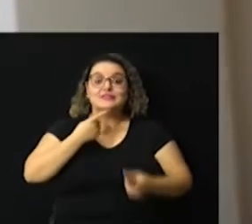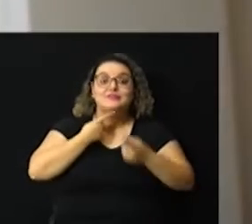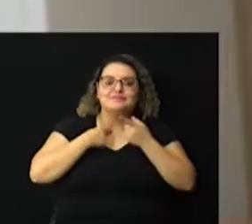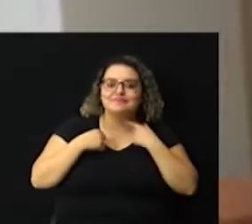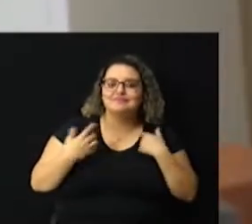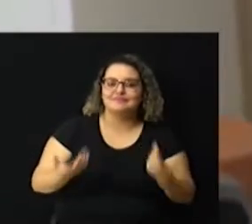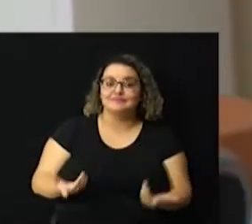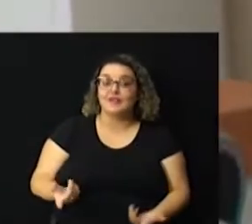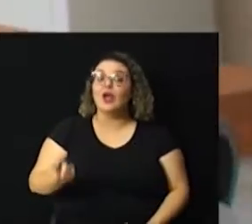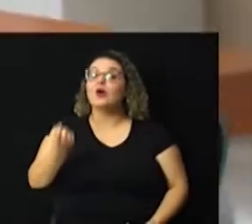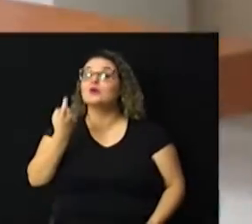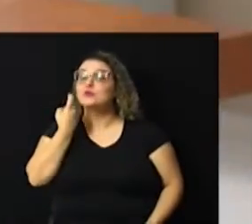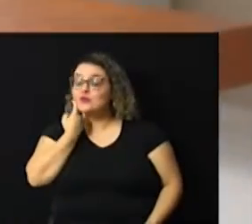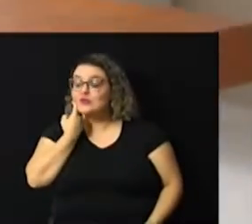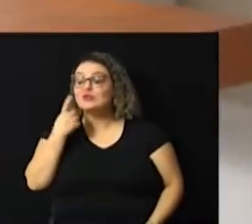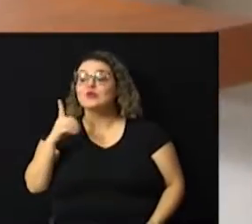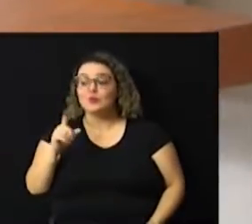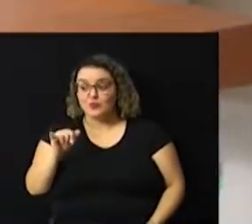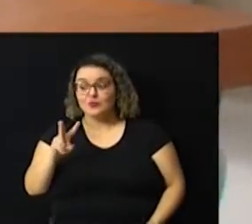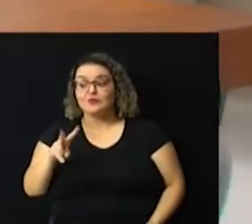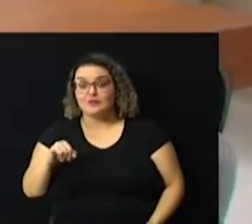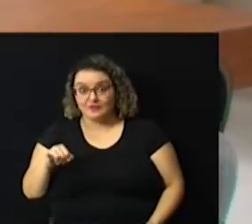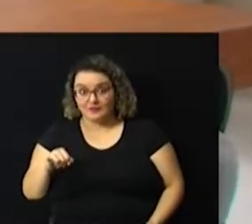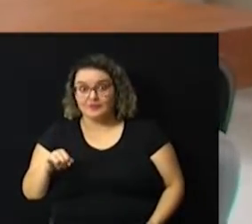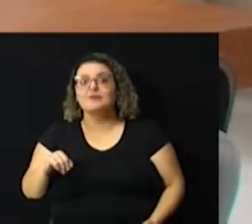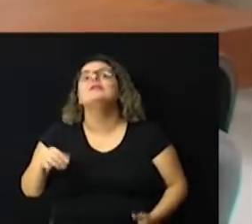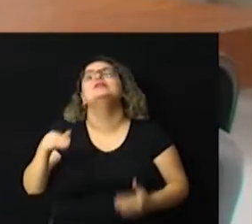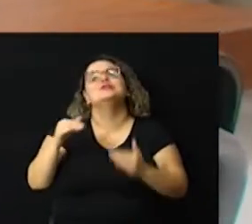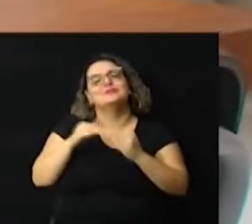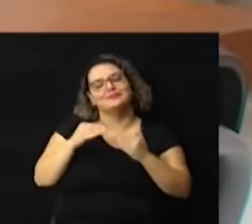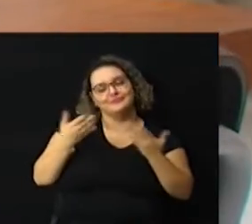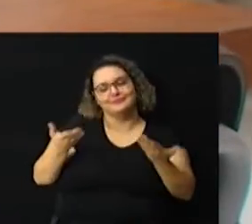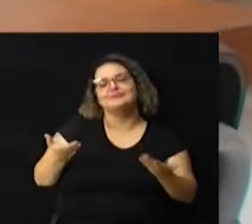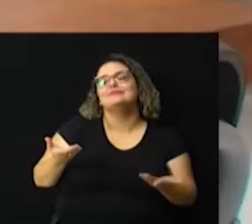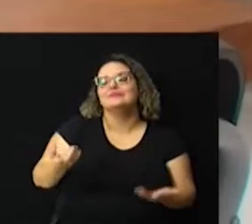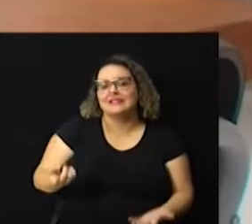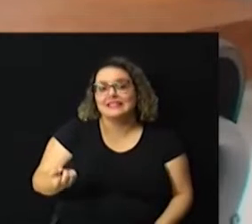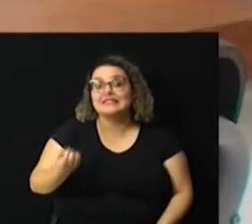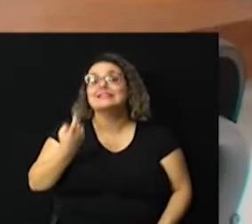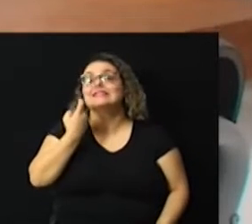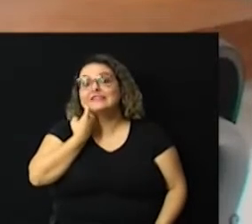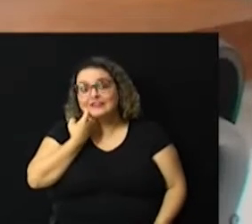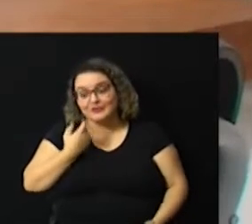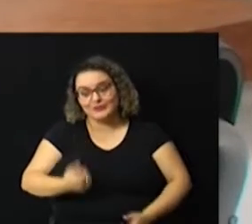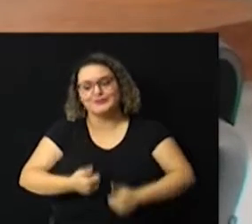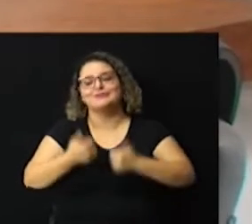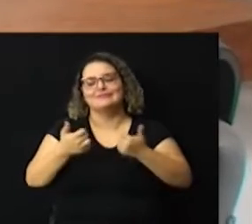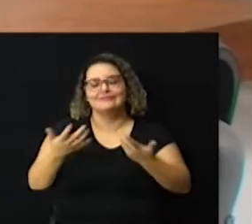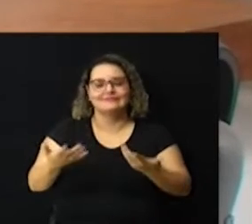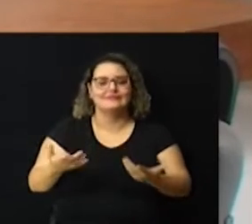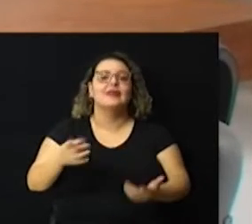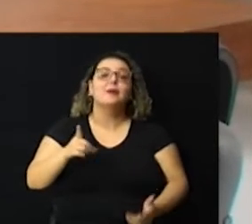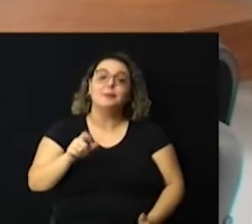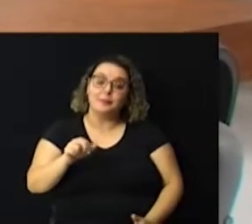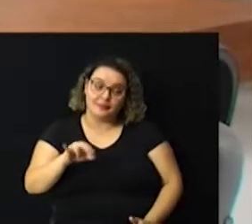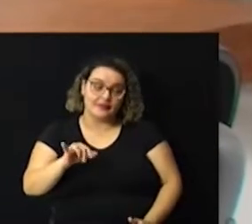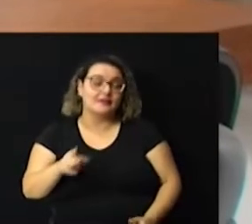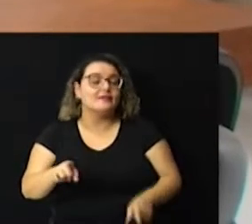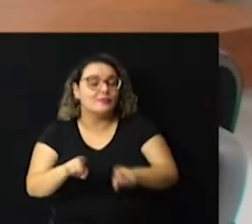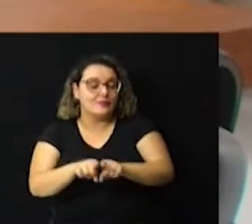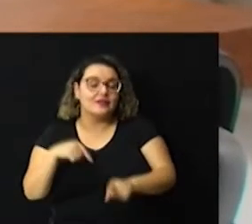O sextou para o Davi, de fato, né, fazia super sentido, né? Sim. Chegou sexta-feira, sextou. Para o Davi e para nós